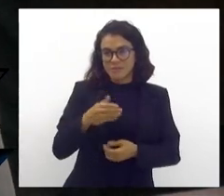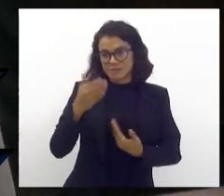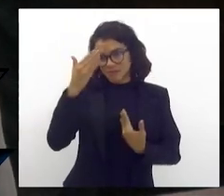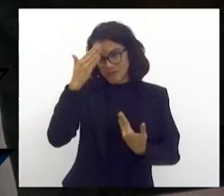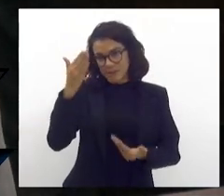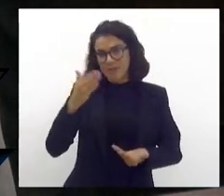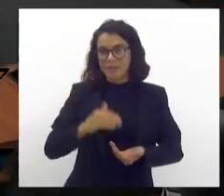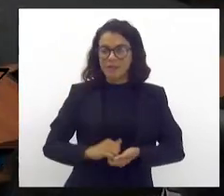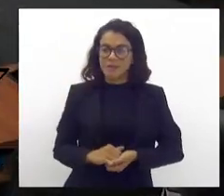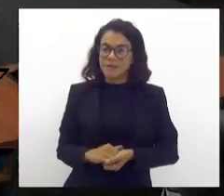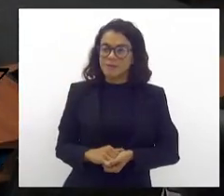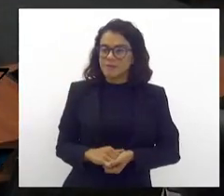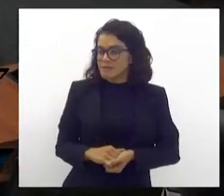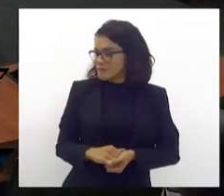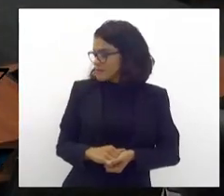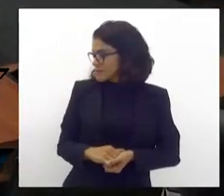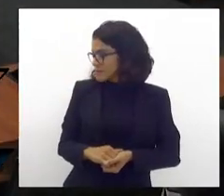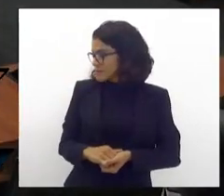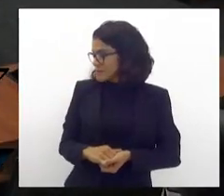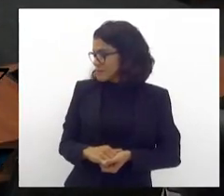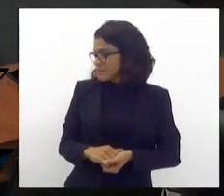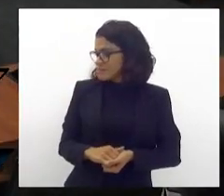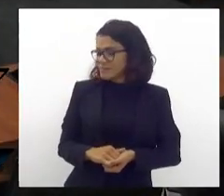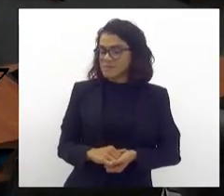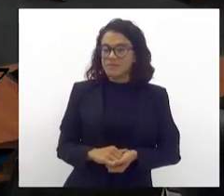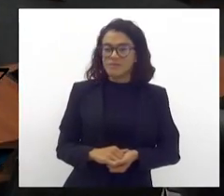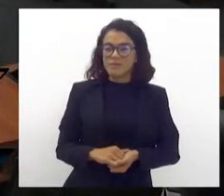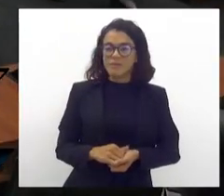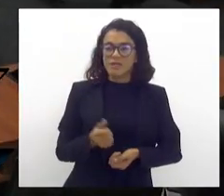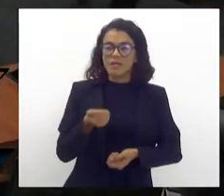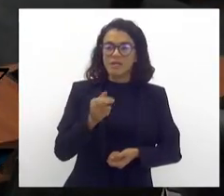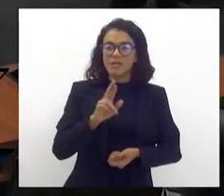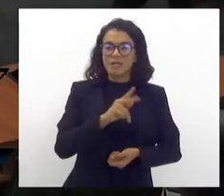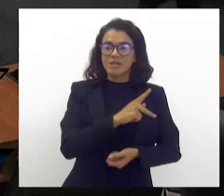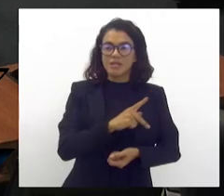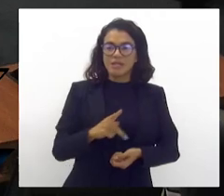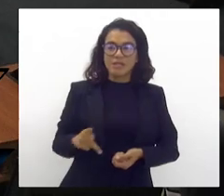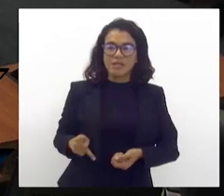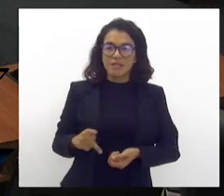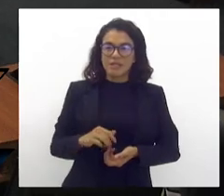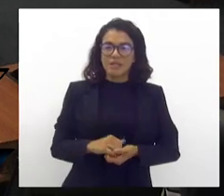Muito obrigada. Senhor presidente. Deputada Verônica.